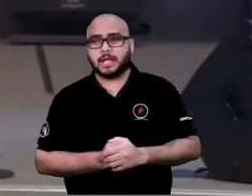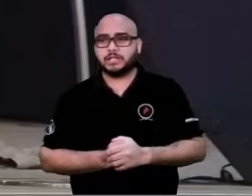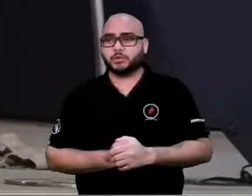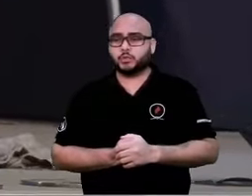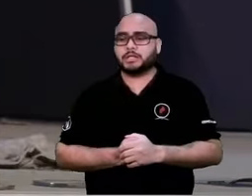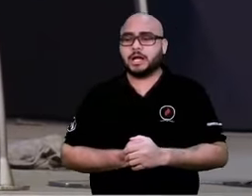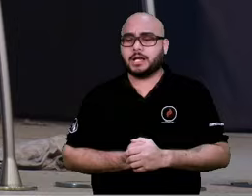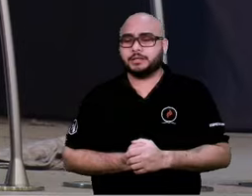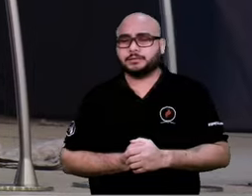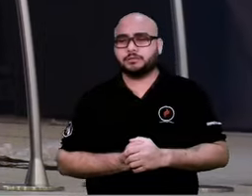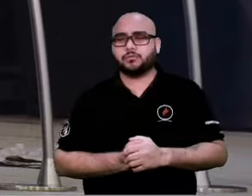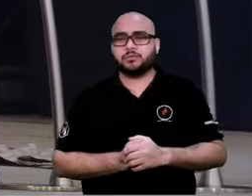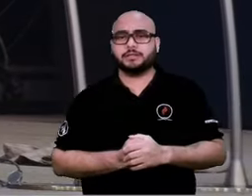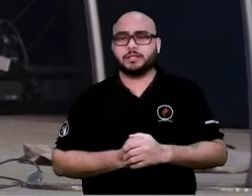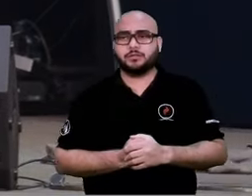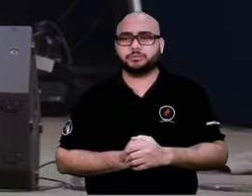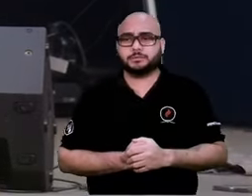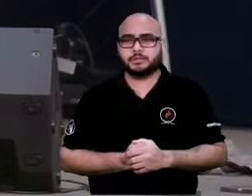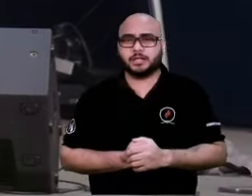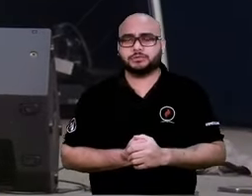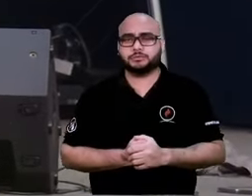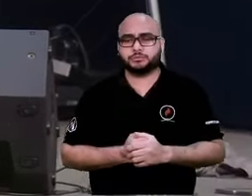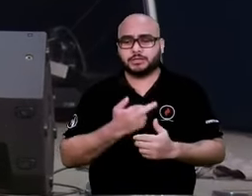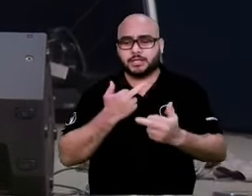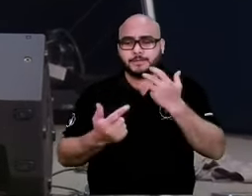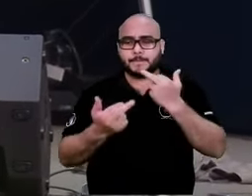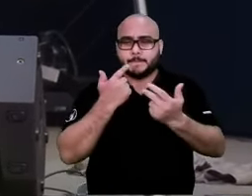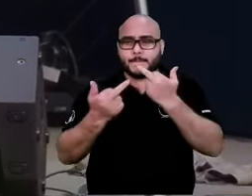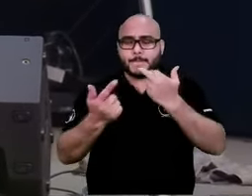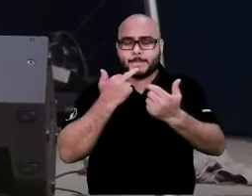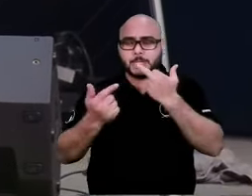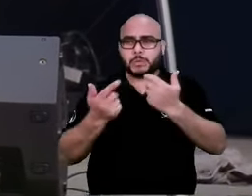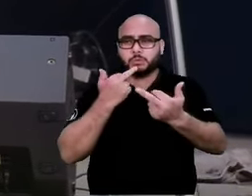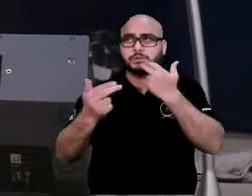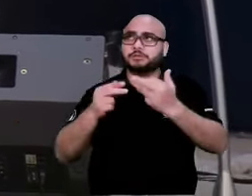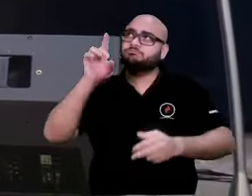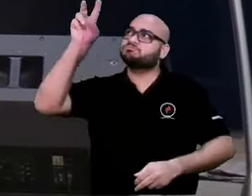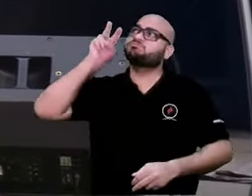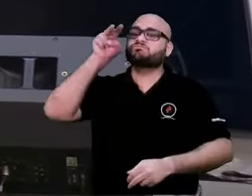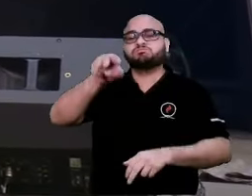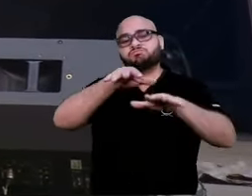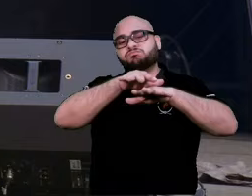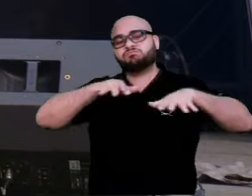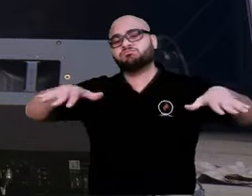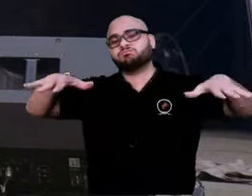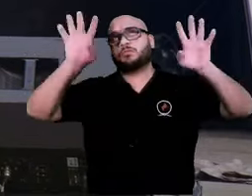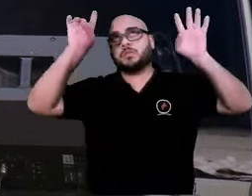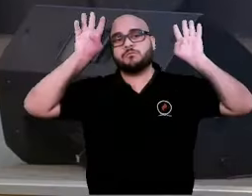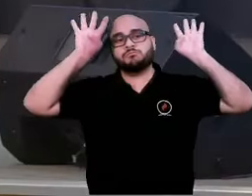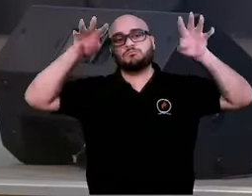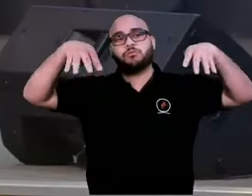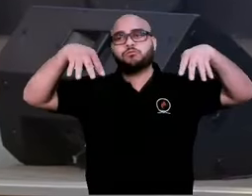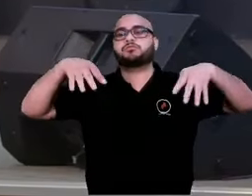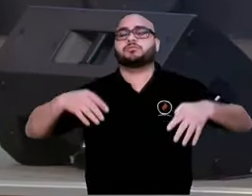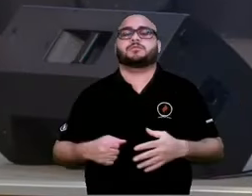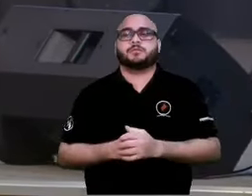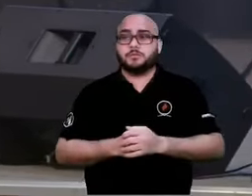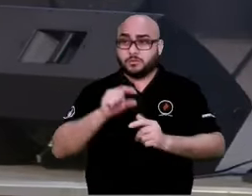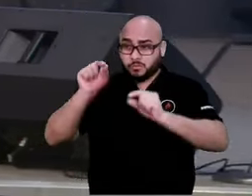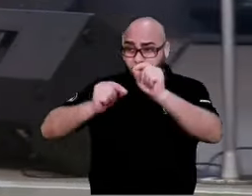Olha Deus olhando o nosso culto. E Ele está dizendo: está morrendo, vai ficar com essa banca.